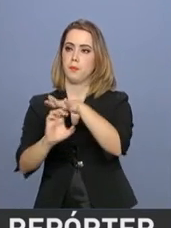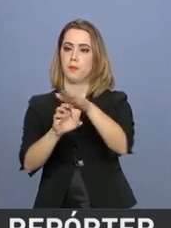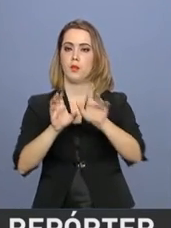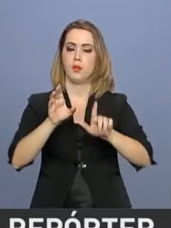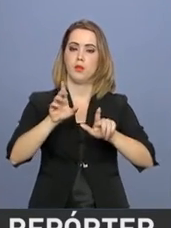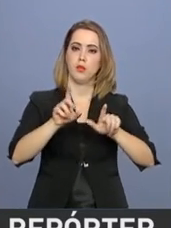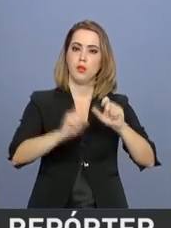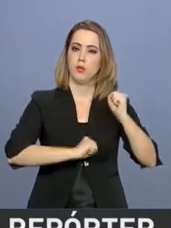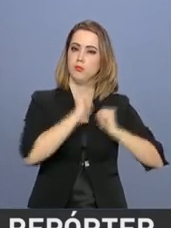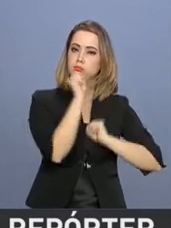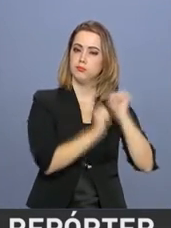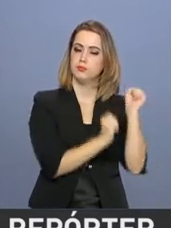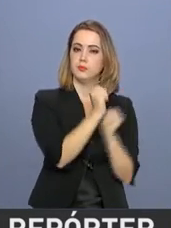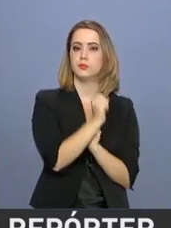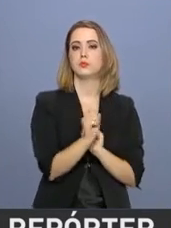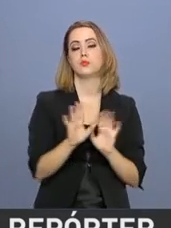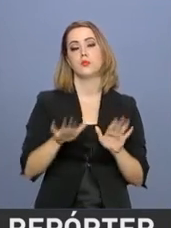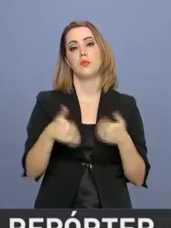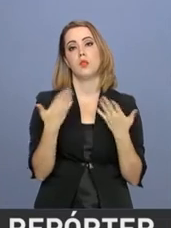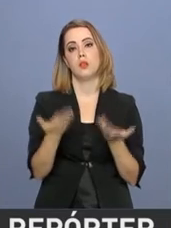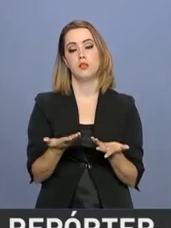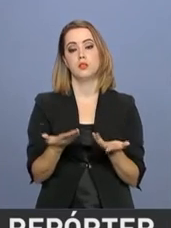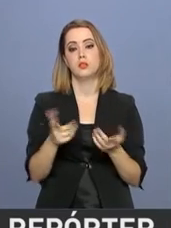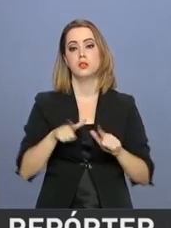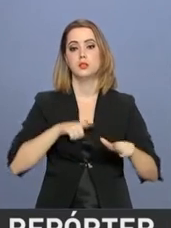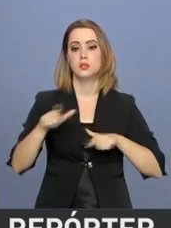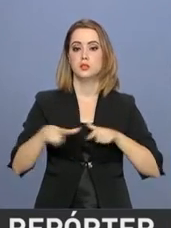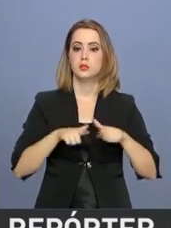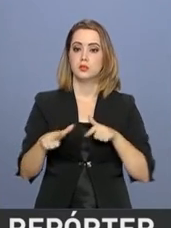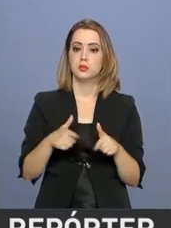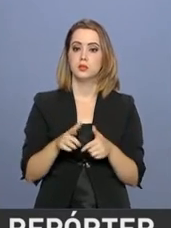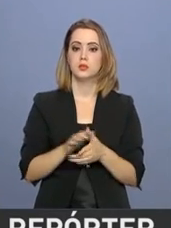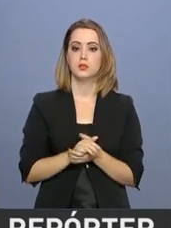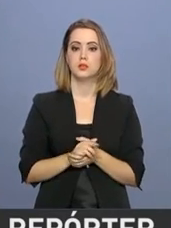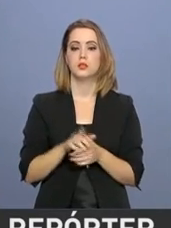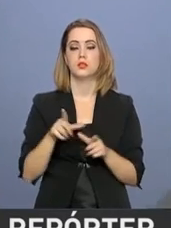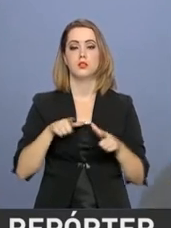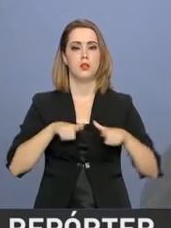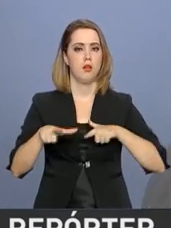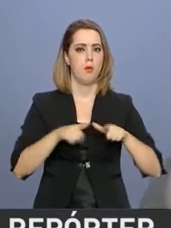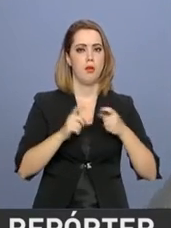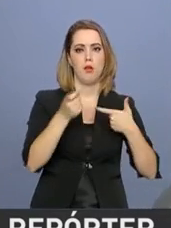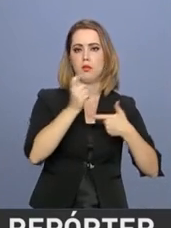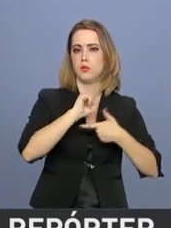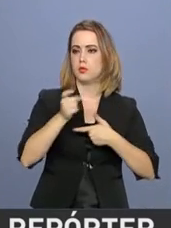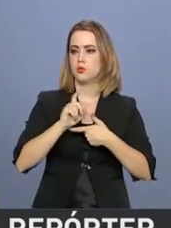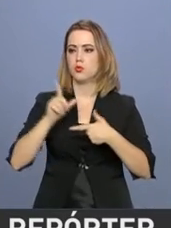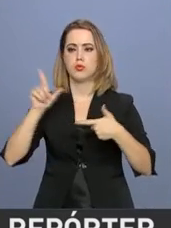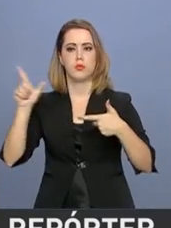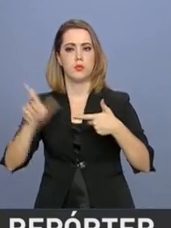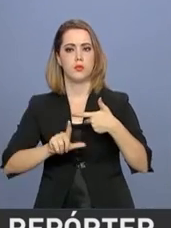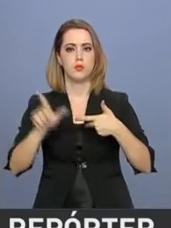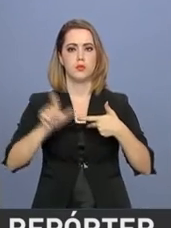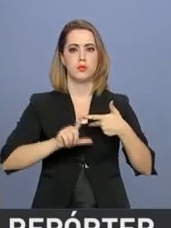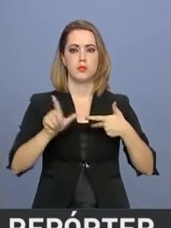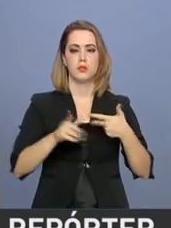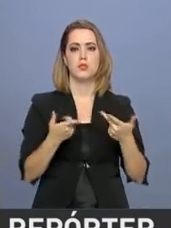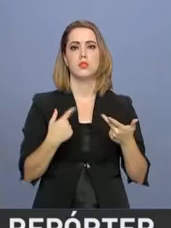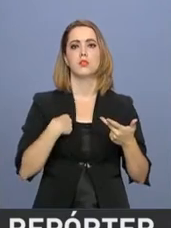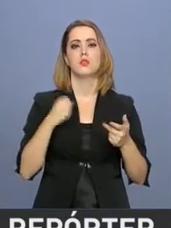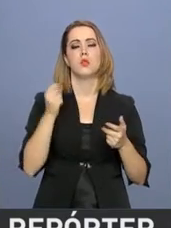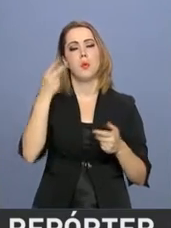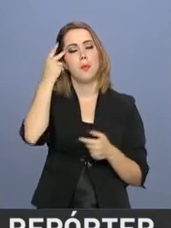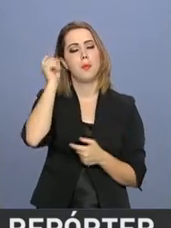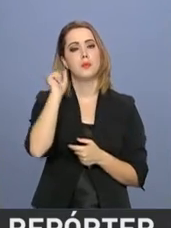E, então, atuar, seja no executivo, seja no legislativo, para